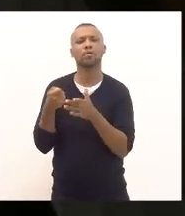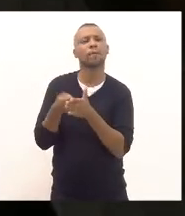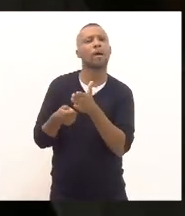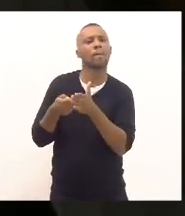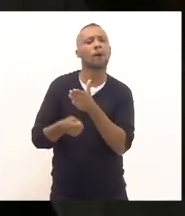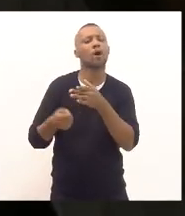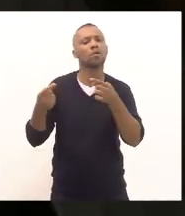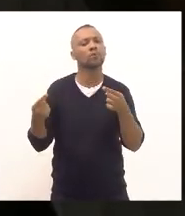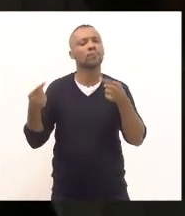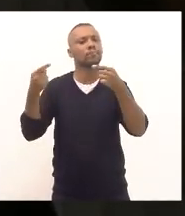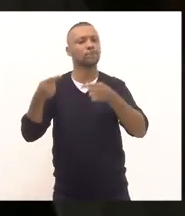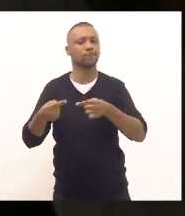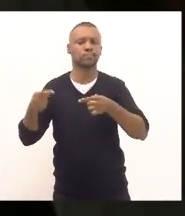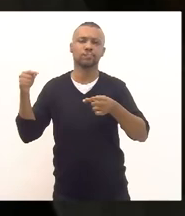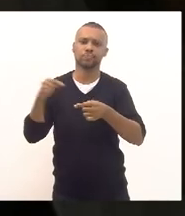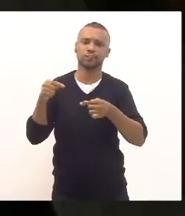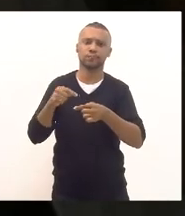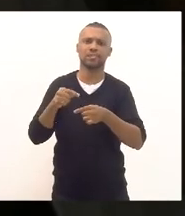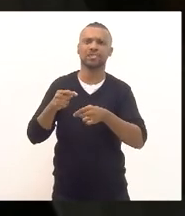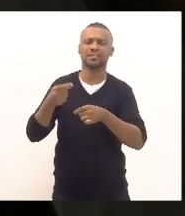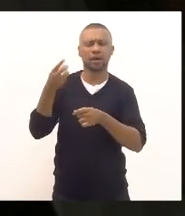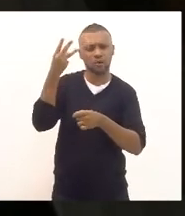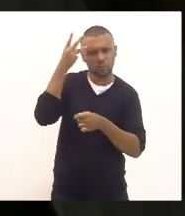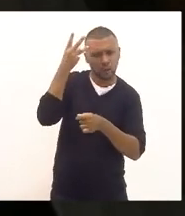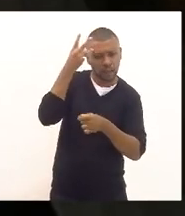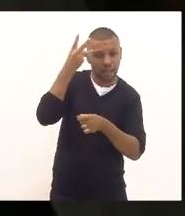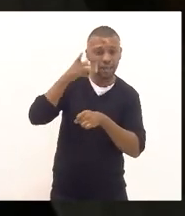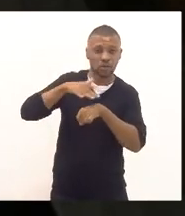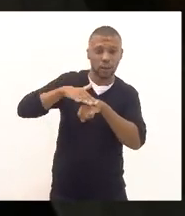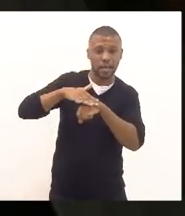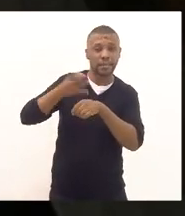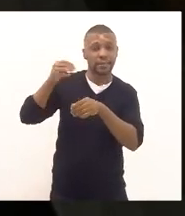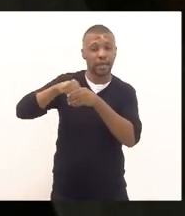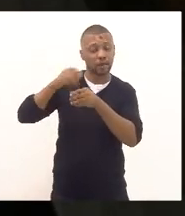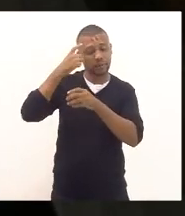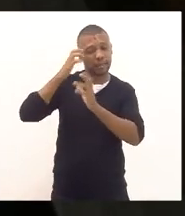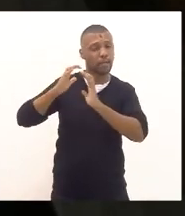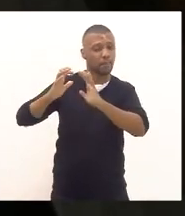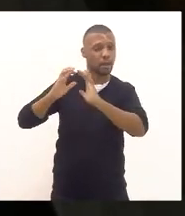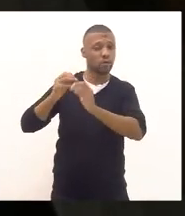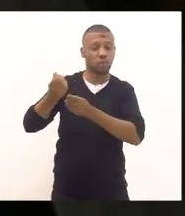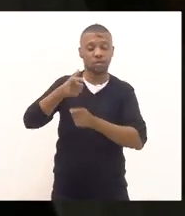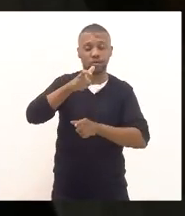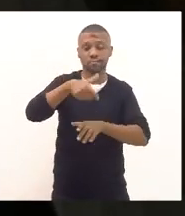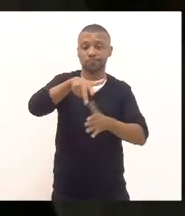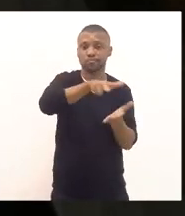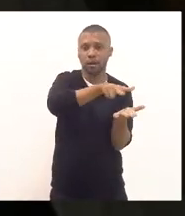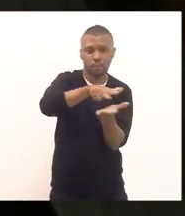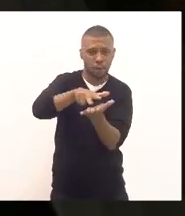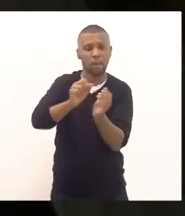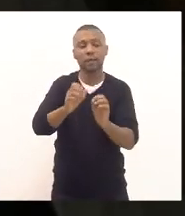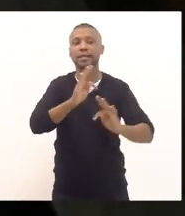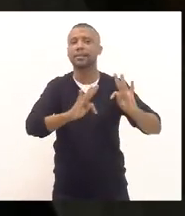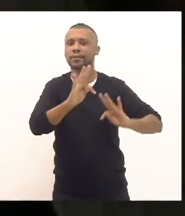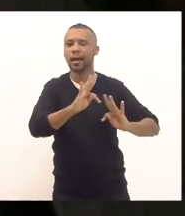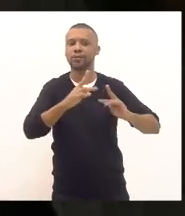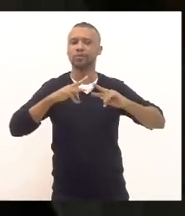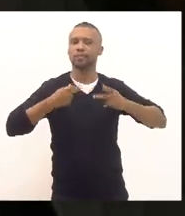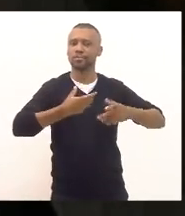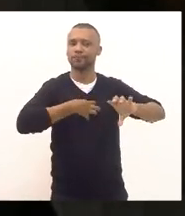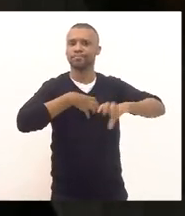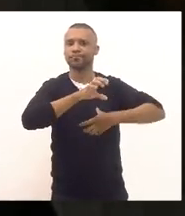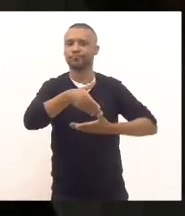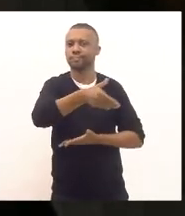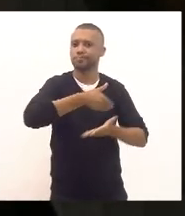de enfrentamento o pensamento tal das doenças mentais enfim de modo que os pacientes possam ser tratados de maneira humanizada